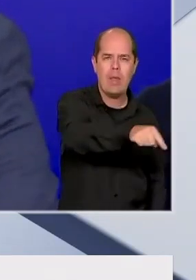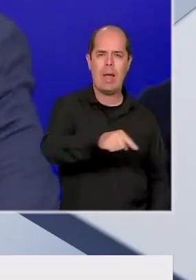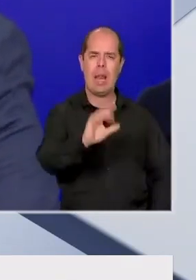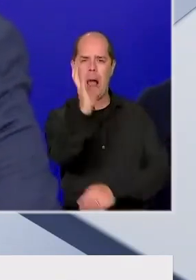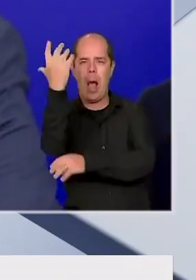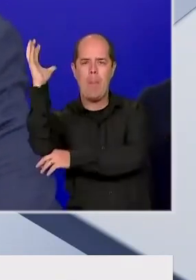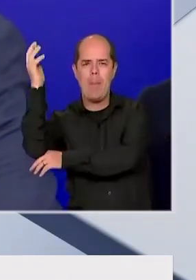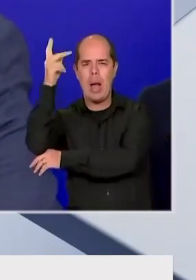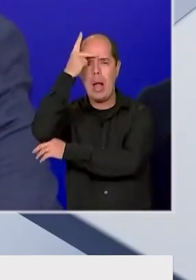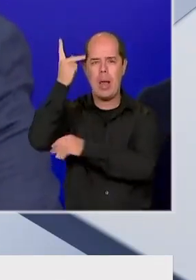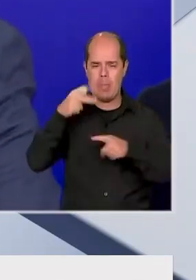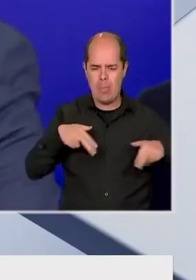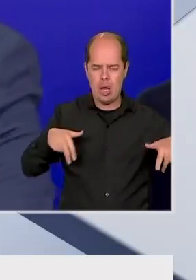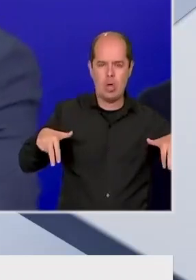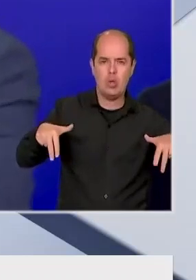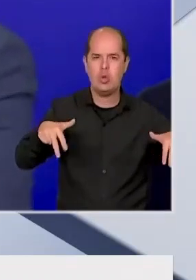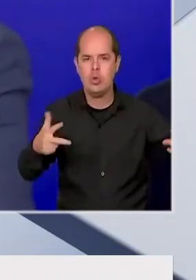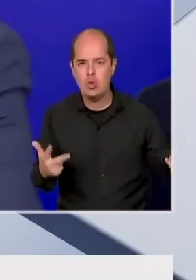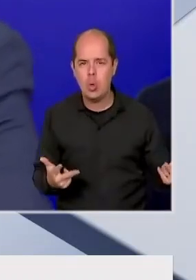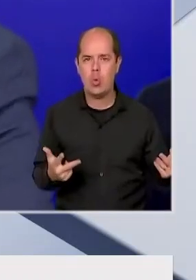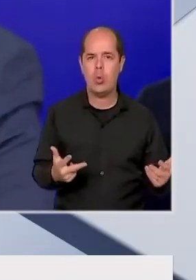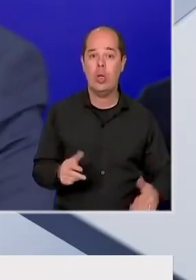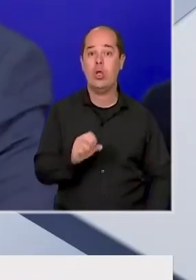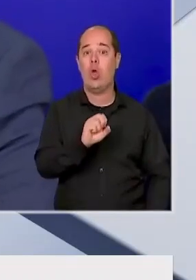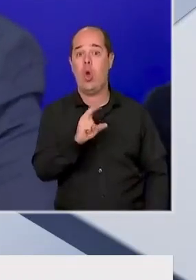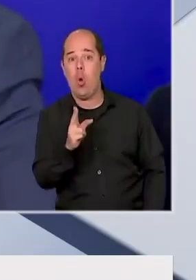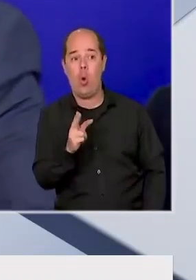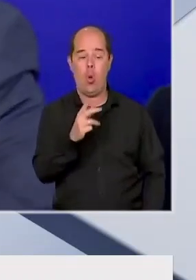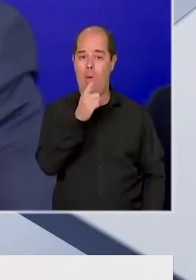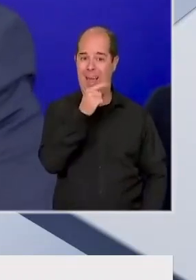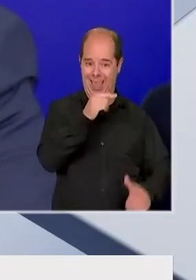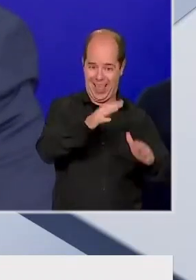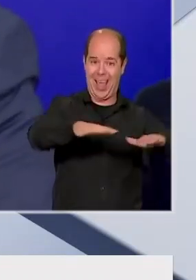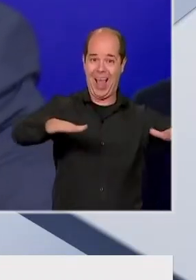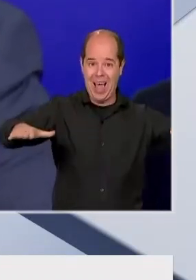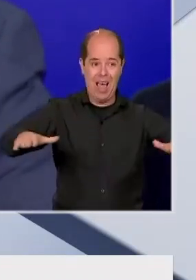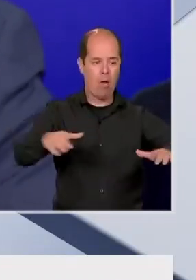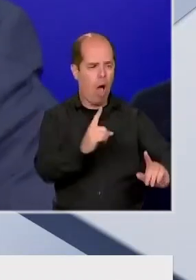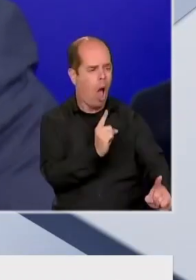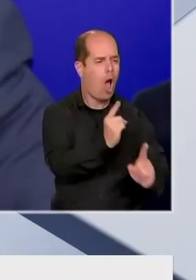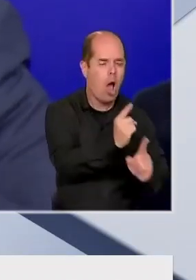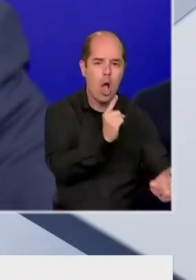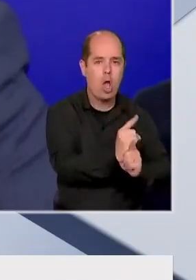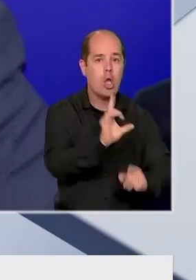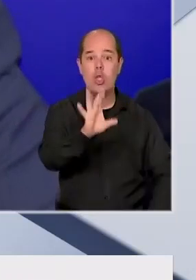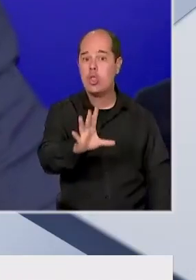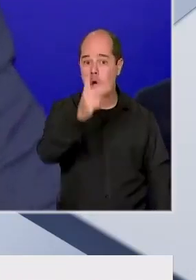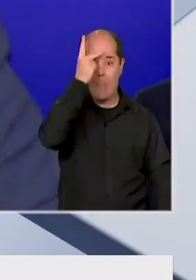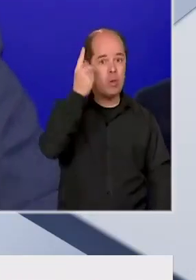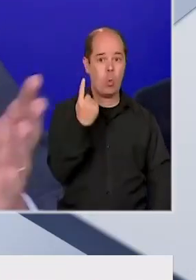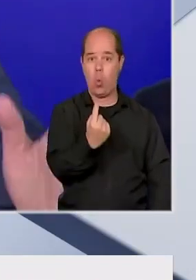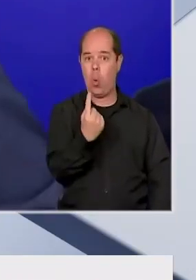do Mato Grosso do Sul com Paraguai e vai até o Rio de Janeiro que é é um ponto de escoamento agora Essa não é a única rota do